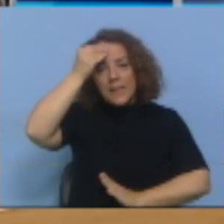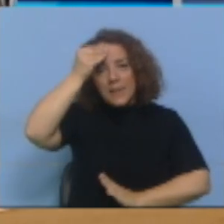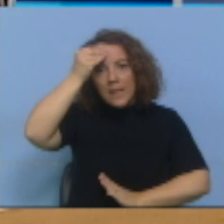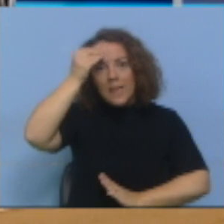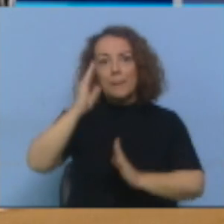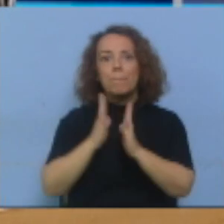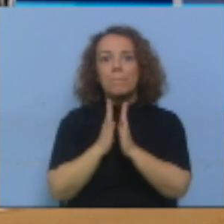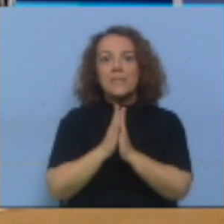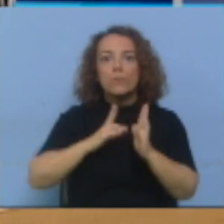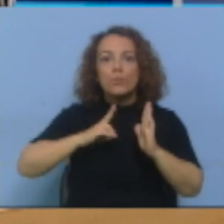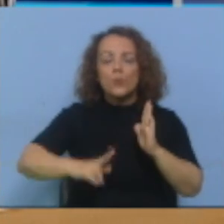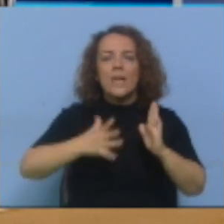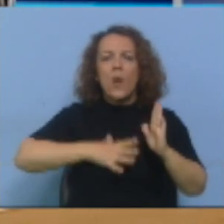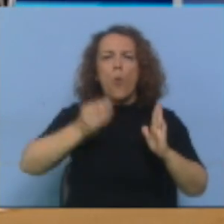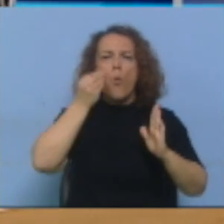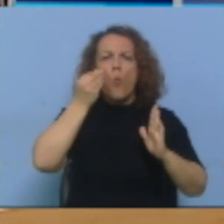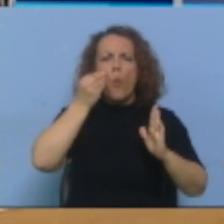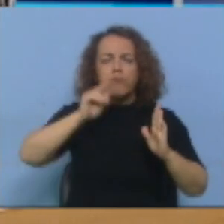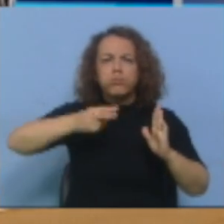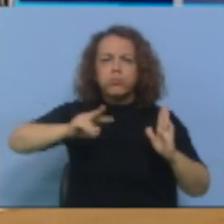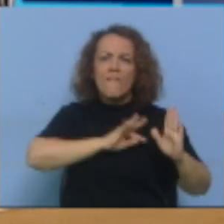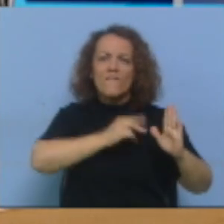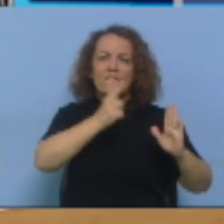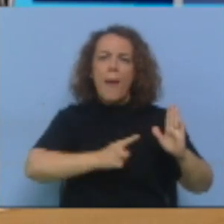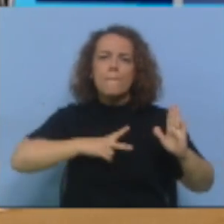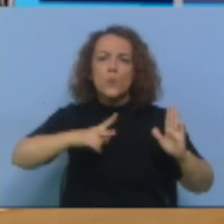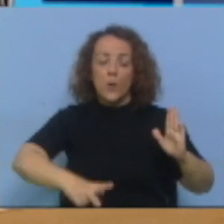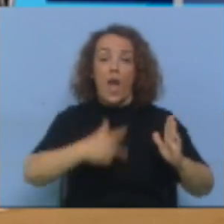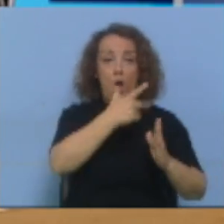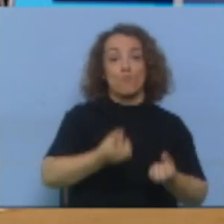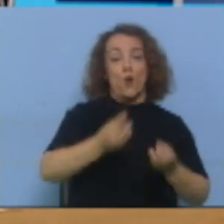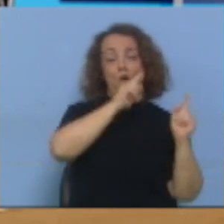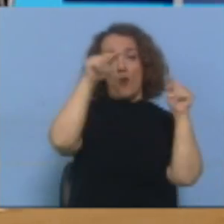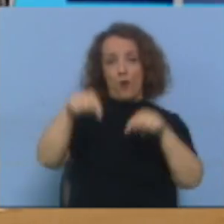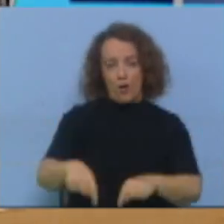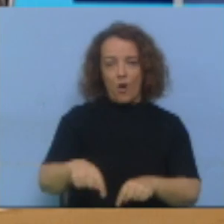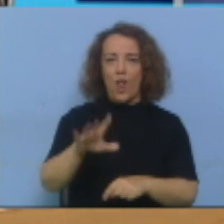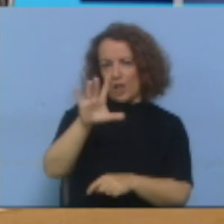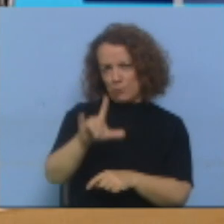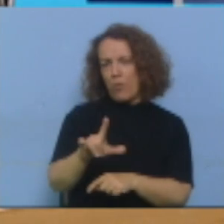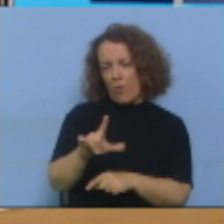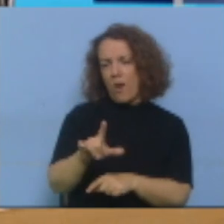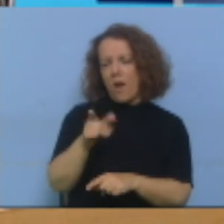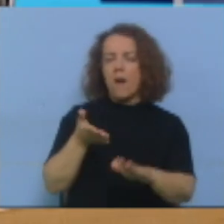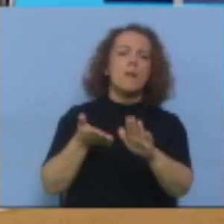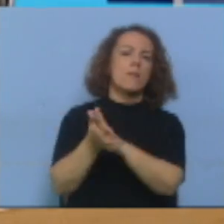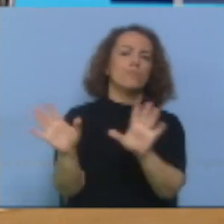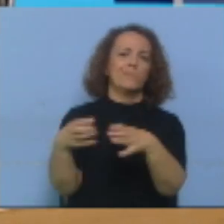em português. E ele agora está cá no seminário, num dos seminários de Lisboa, de uma